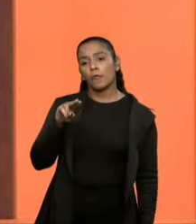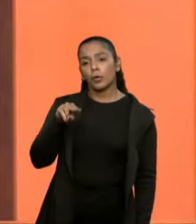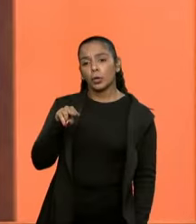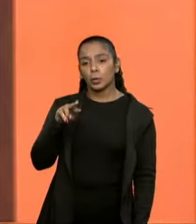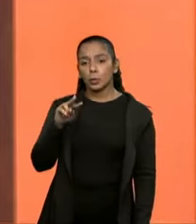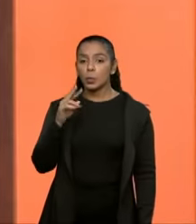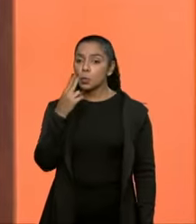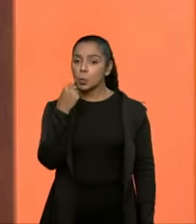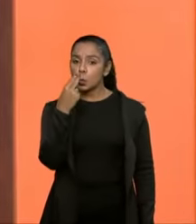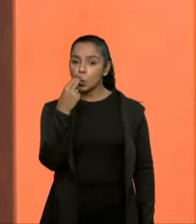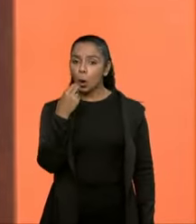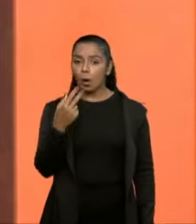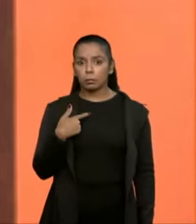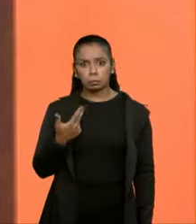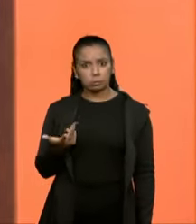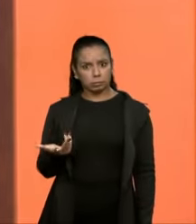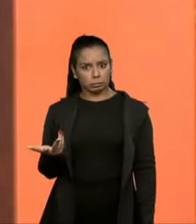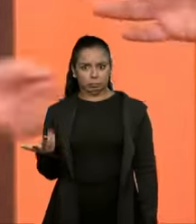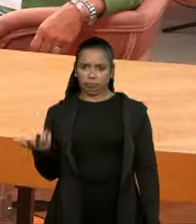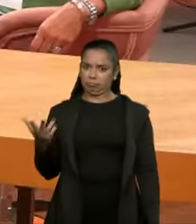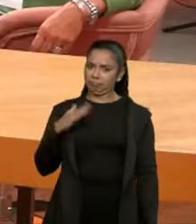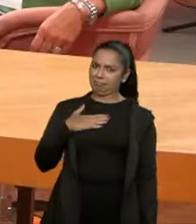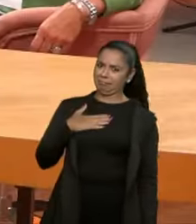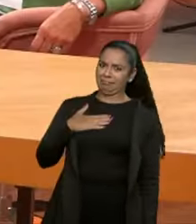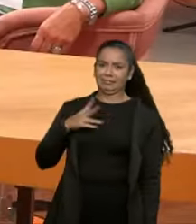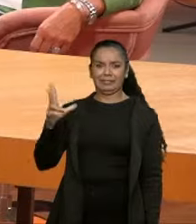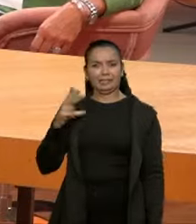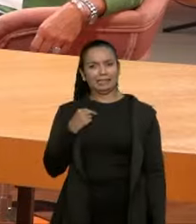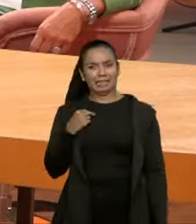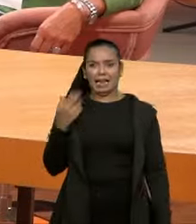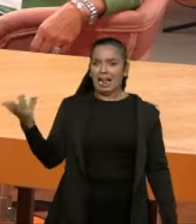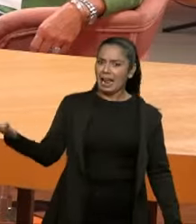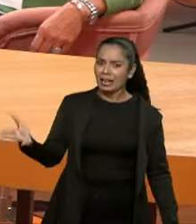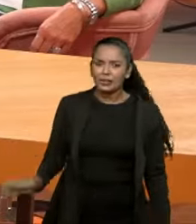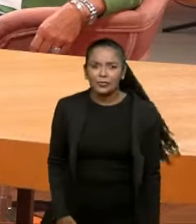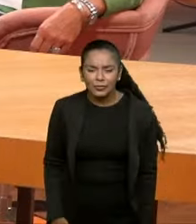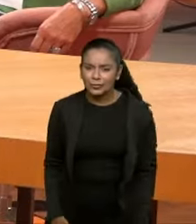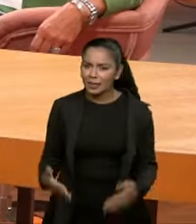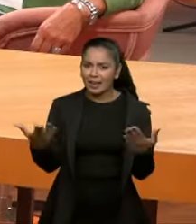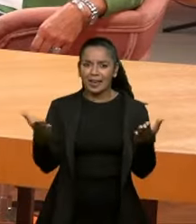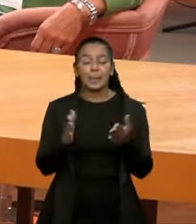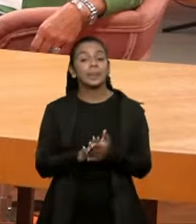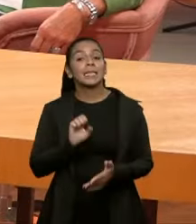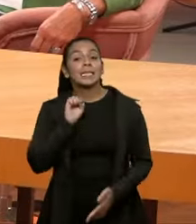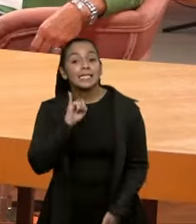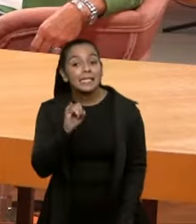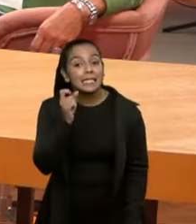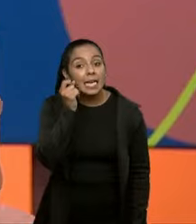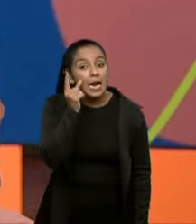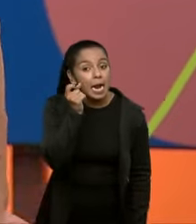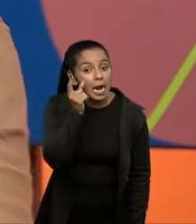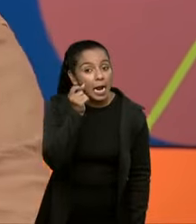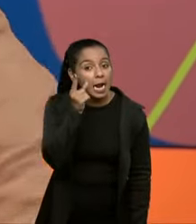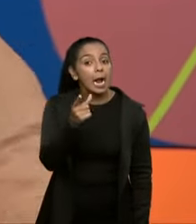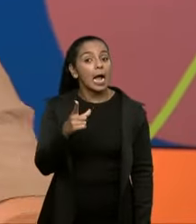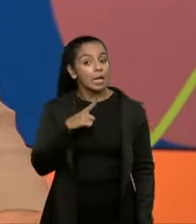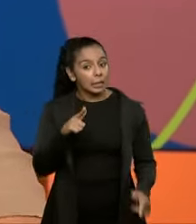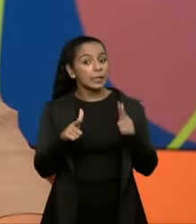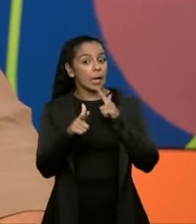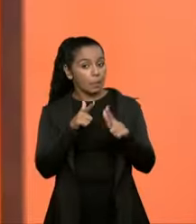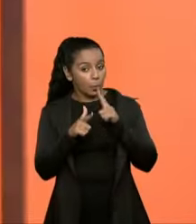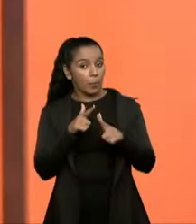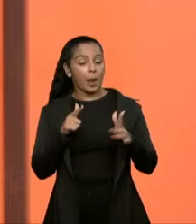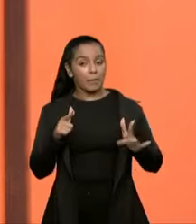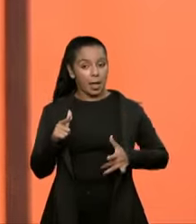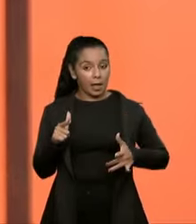nutróloga. É, porque na verdade. É. Aqui, a gente vai... Não, sabe por quê? Vai passear. Não, você pode fazer mal. Se você tem um gatinho, você tem gatinho. Gatinho não, mas tem muito tempo. Não, gatinho renal. É,